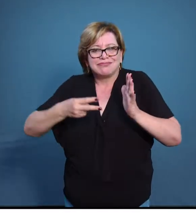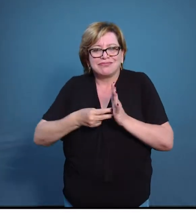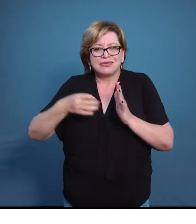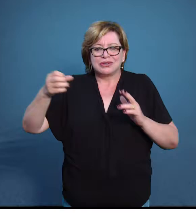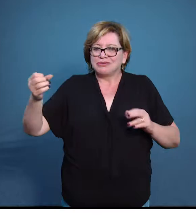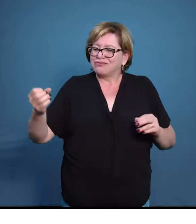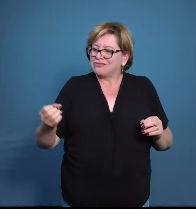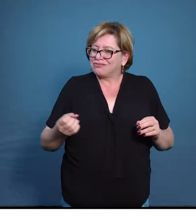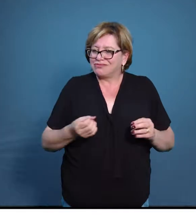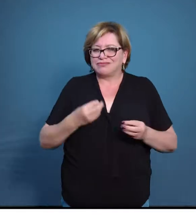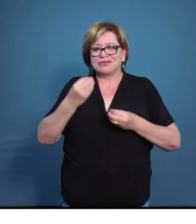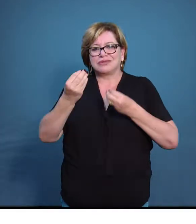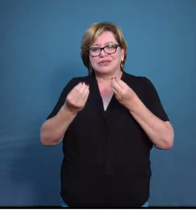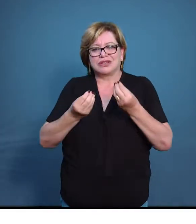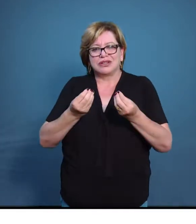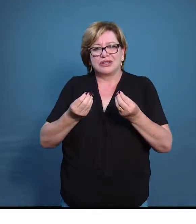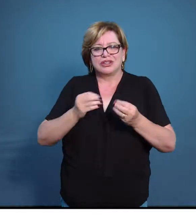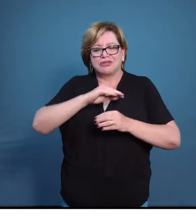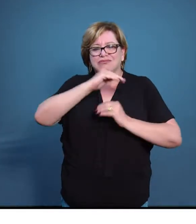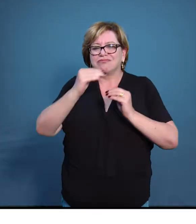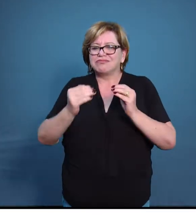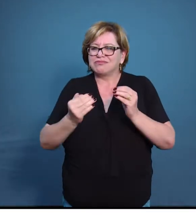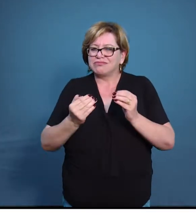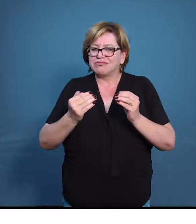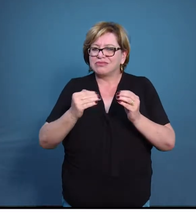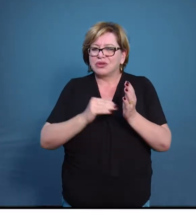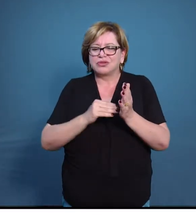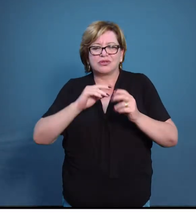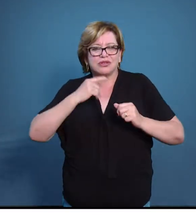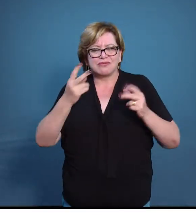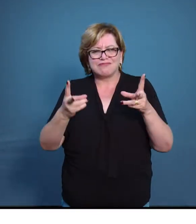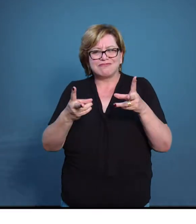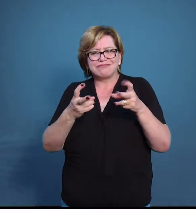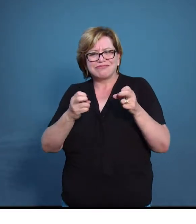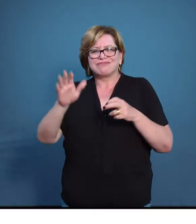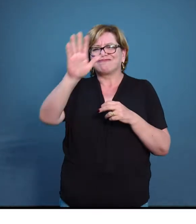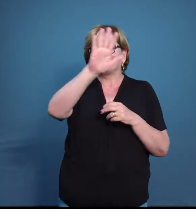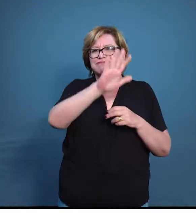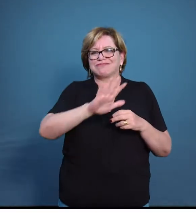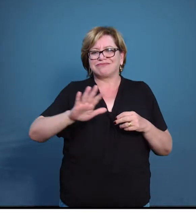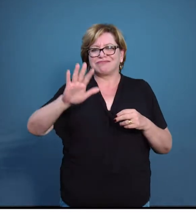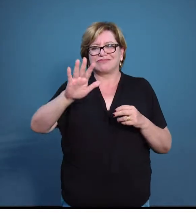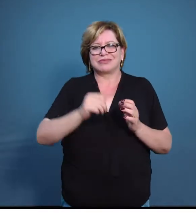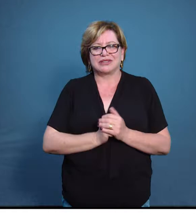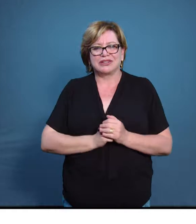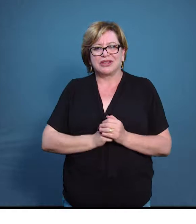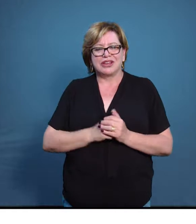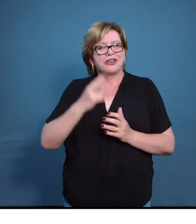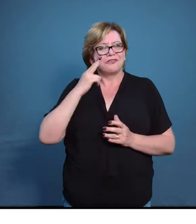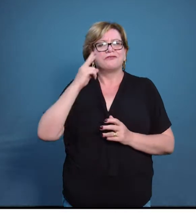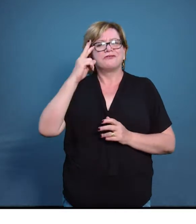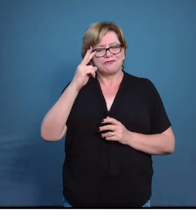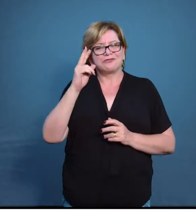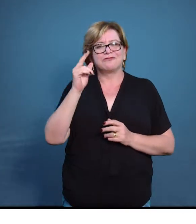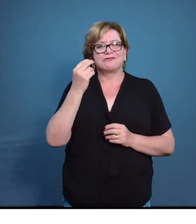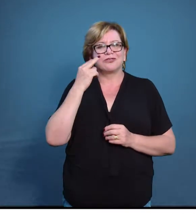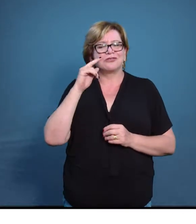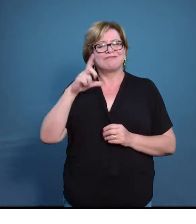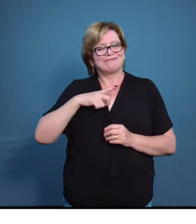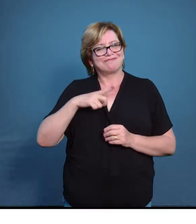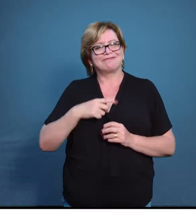efeito catártico e por fim, a percepção da obra em si. Observe a imagem que está aparecendo na sua